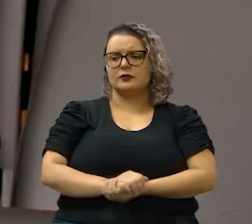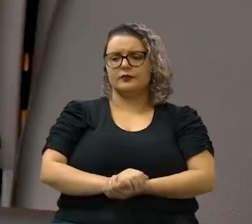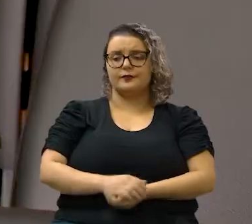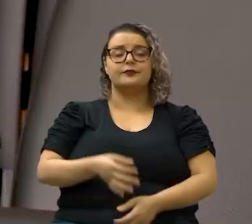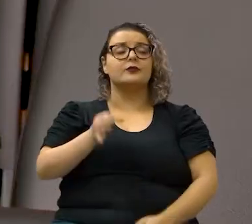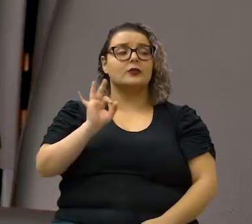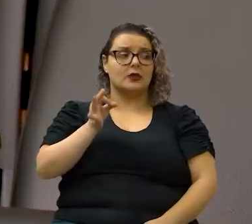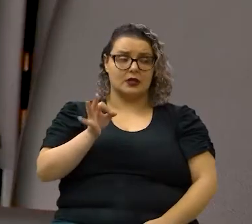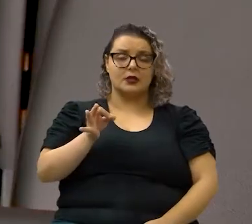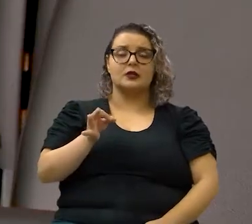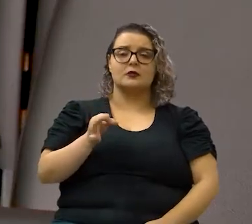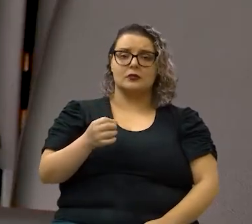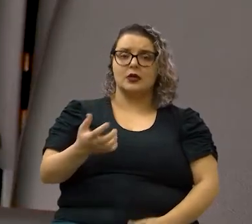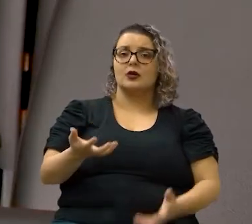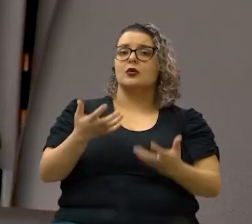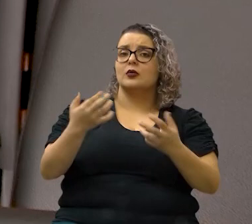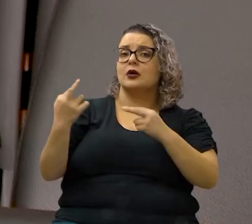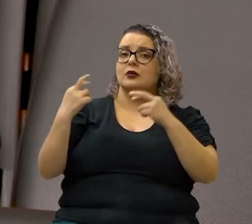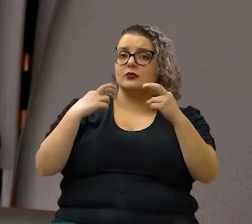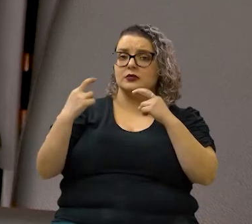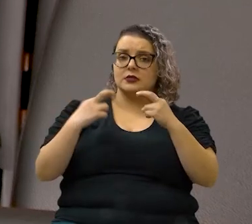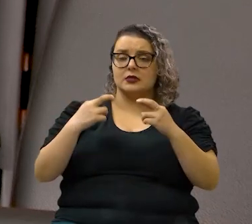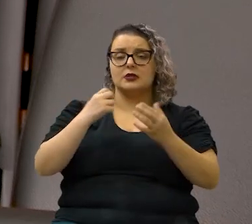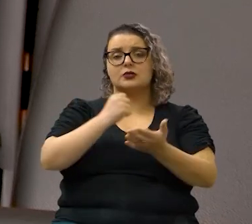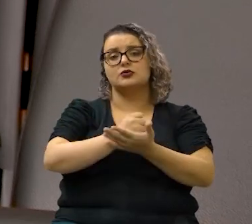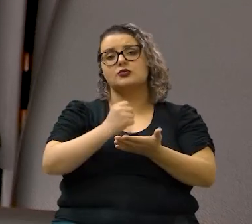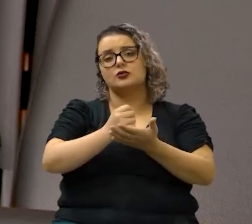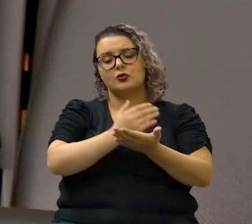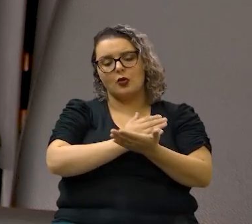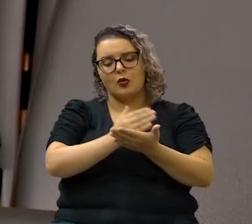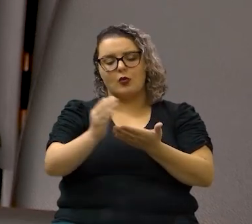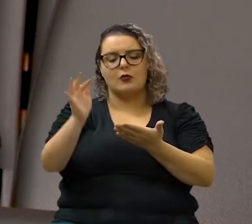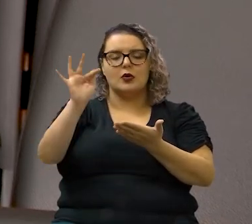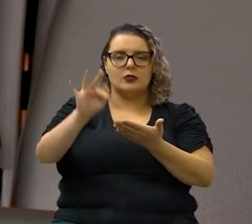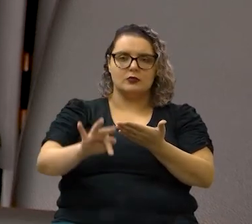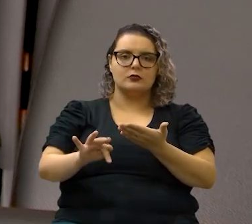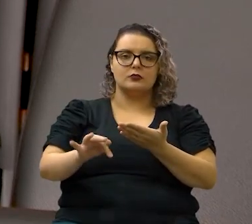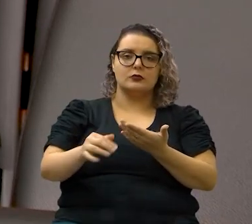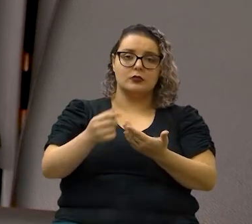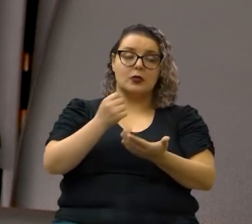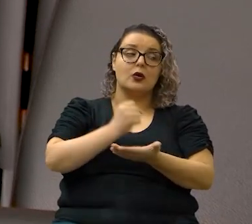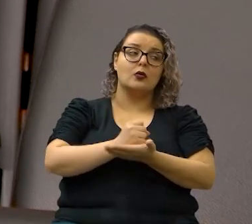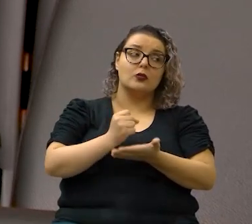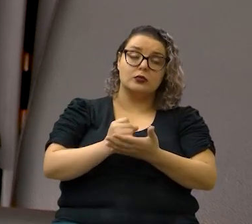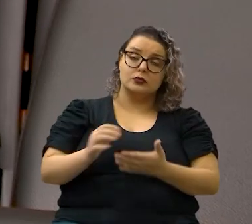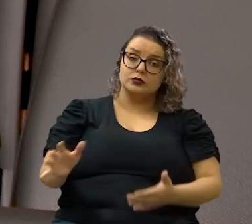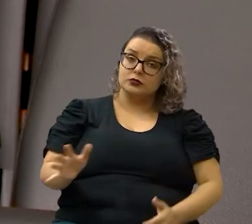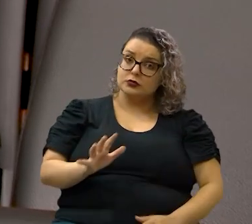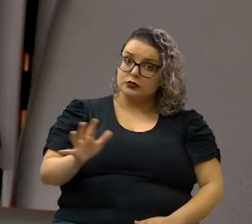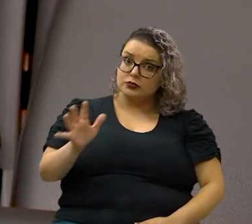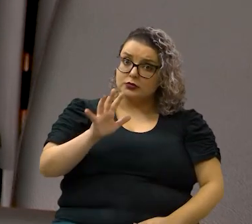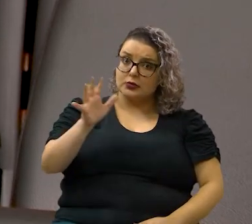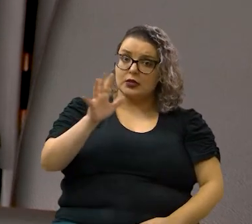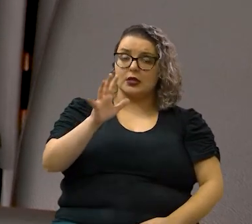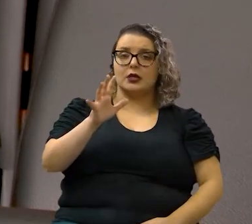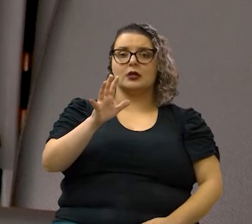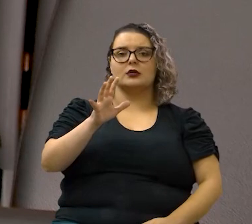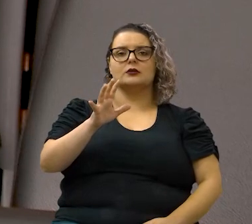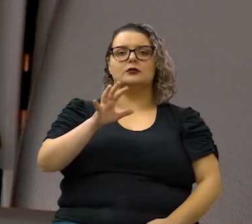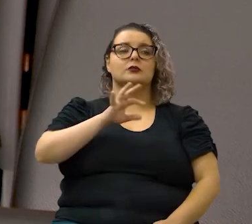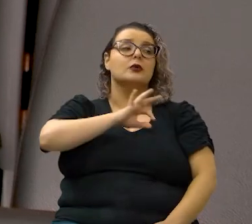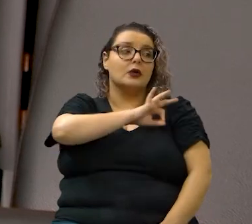cidade? Exatamente. Eu pretendo fiscalizar esse contrato do começo ao fim. É um contrato muito alto. A